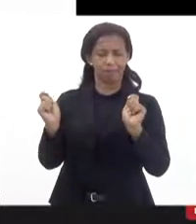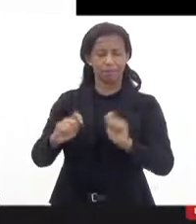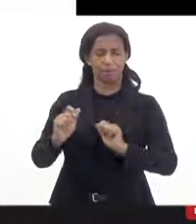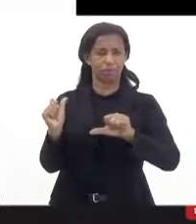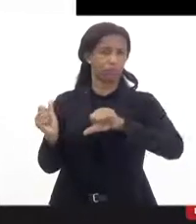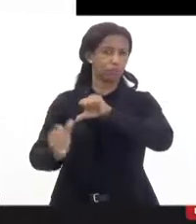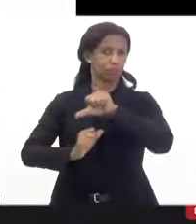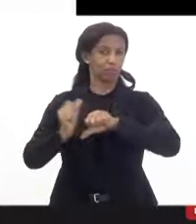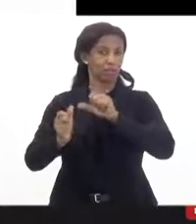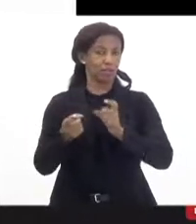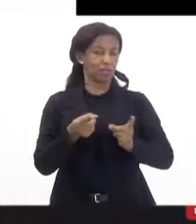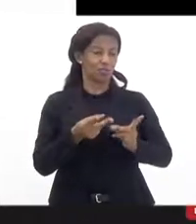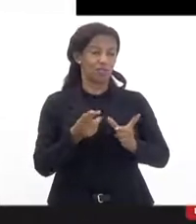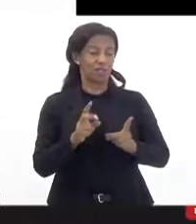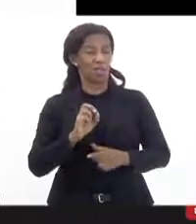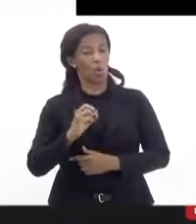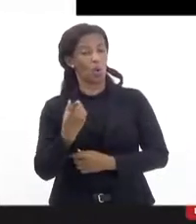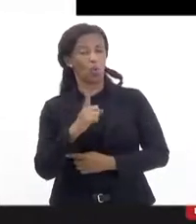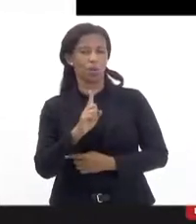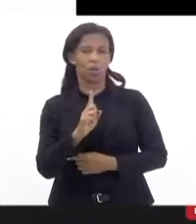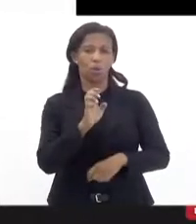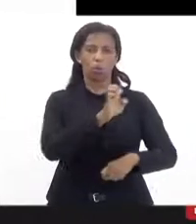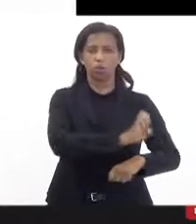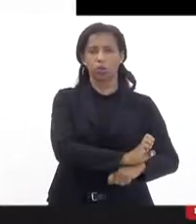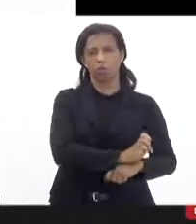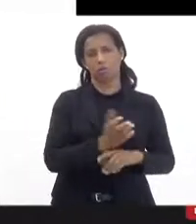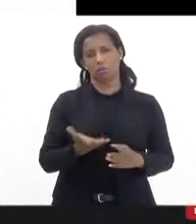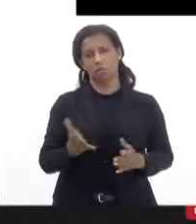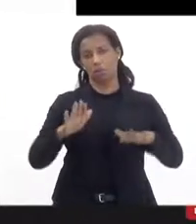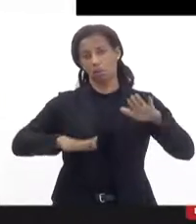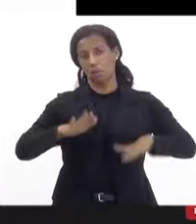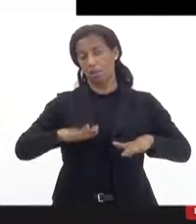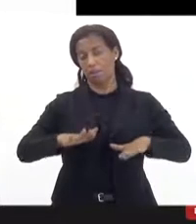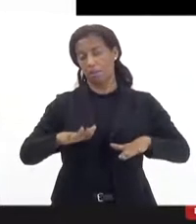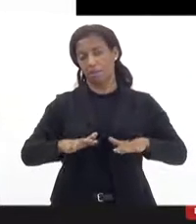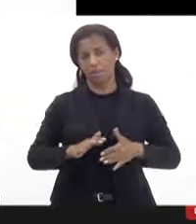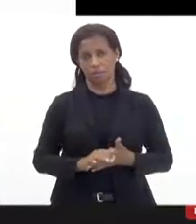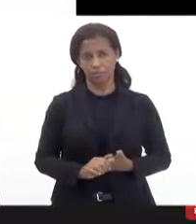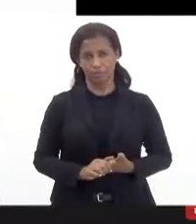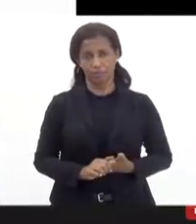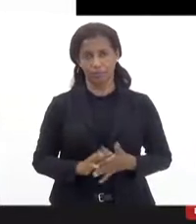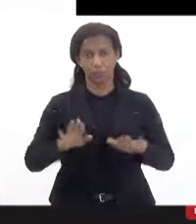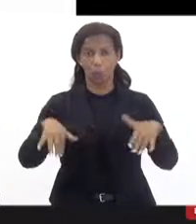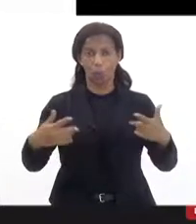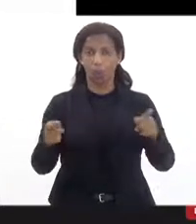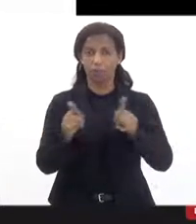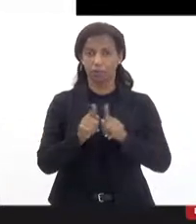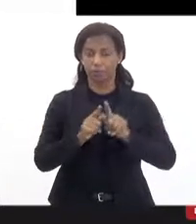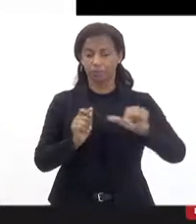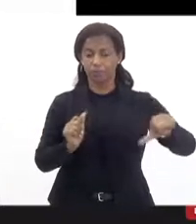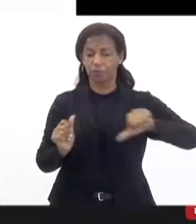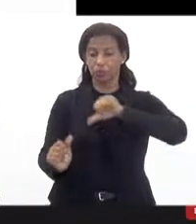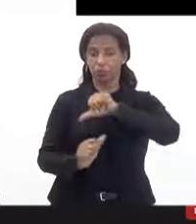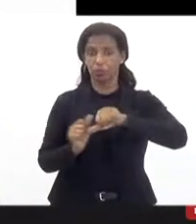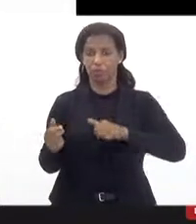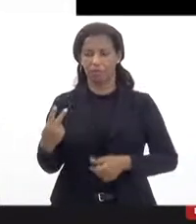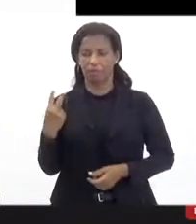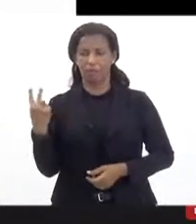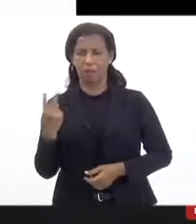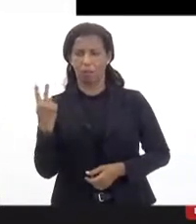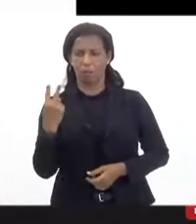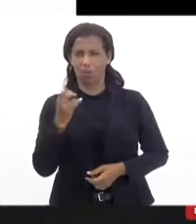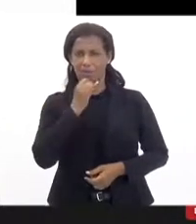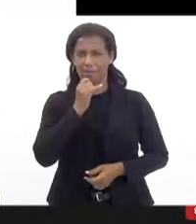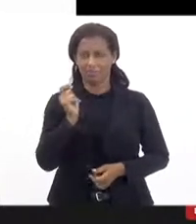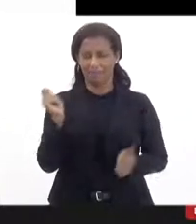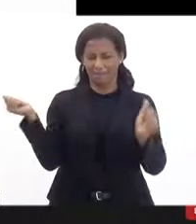decisão de vender ou não vender, ou de prestar ou não prestar o serviço para o Estado, ou então de mudar o seu preço, porque ele pode avaliar